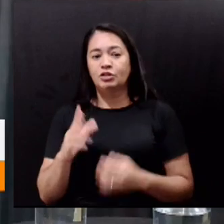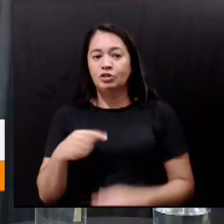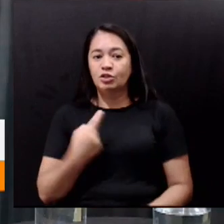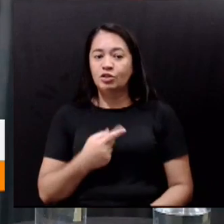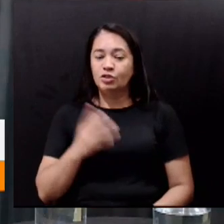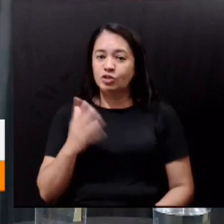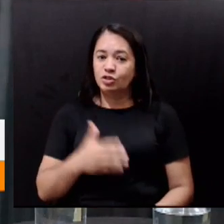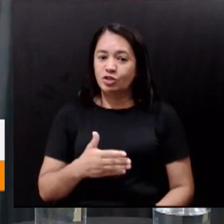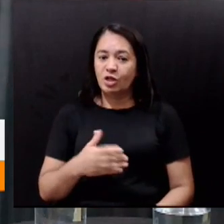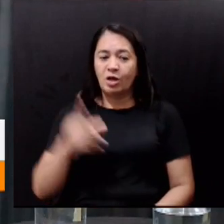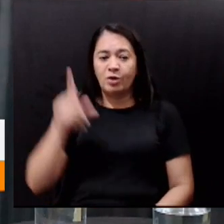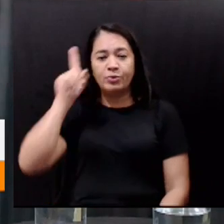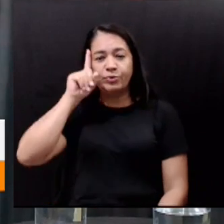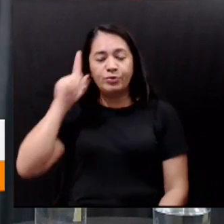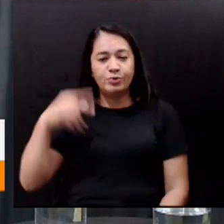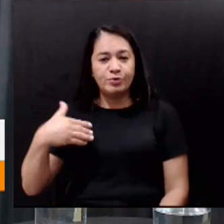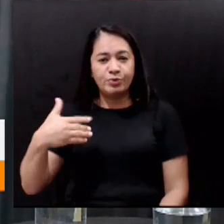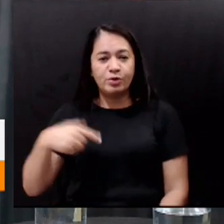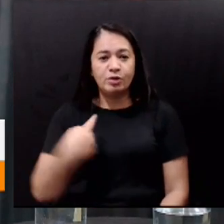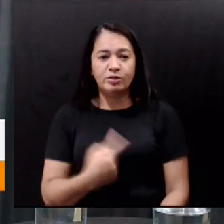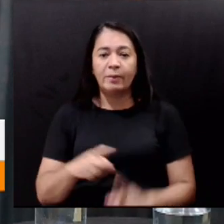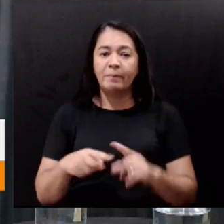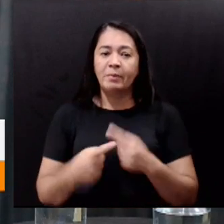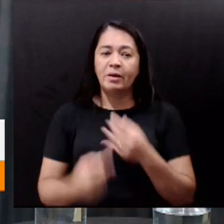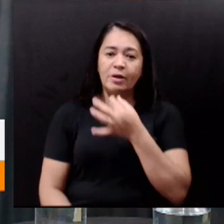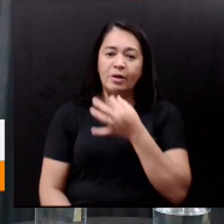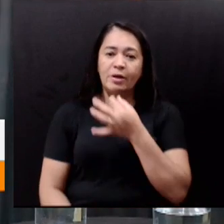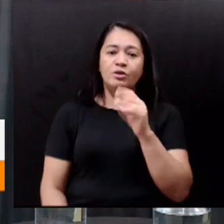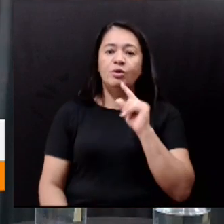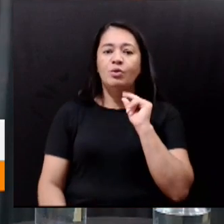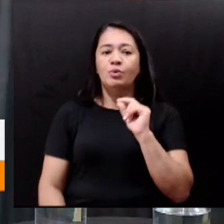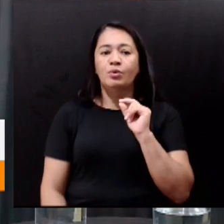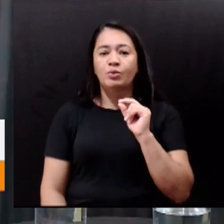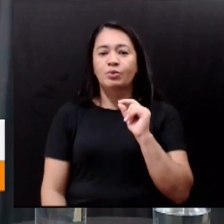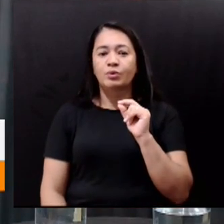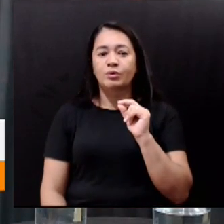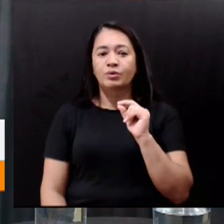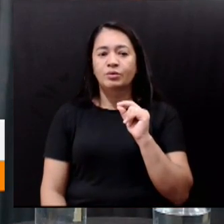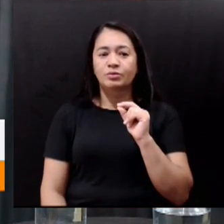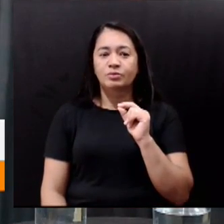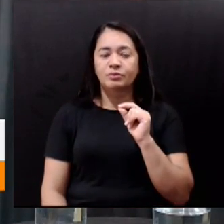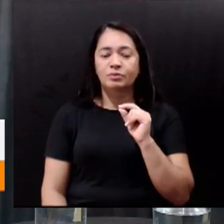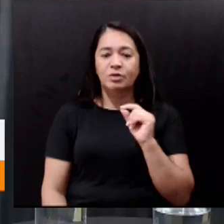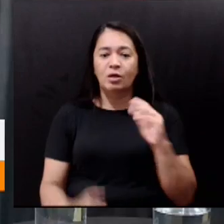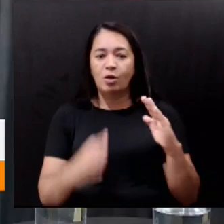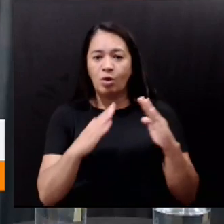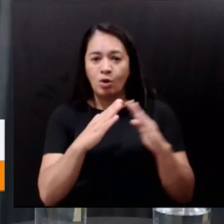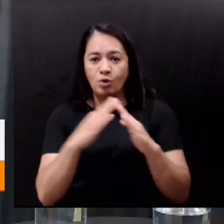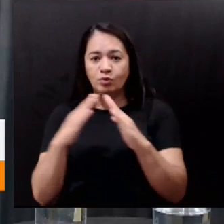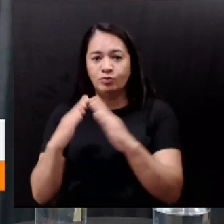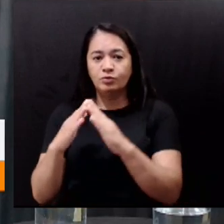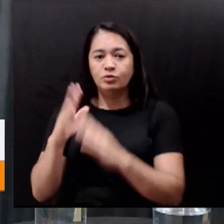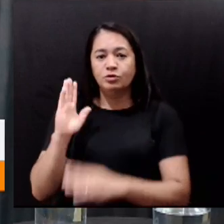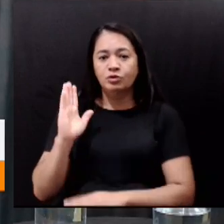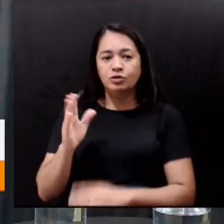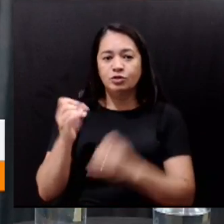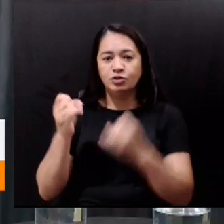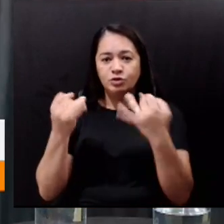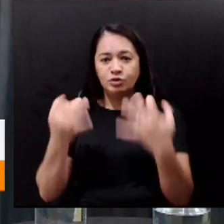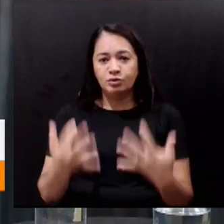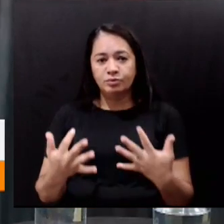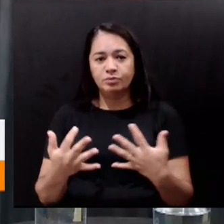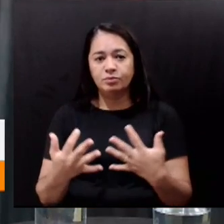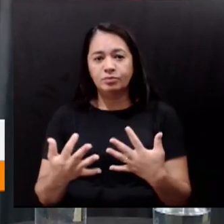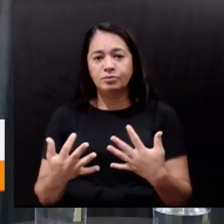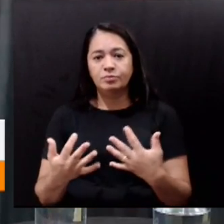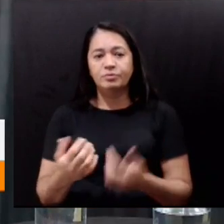rotinas, né? Mas eu também acho que um pouco de prioridade, né? Que nem no caso dos vizinhos que a gente está falando, a gente não está falando assim de